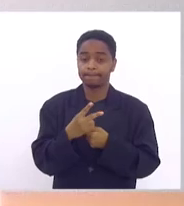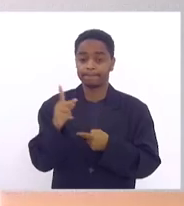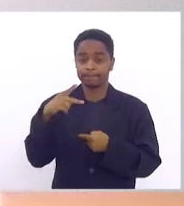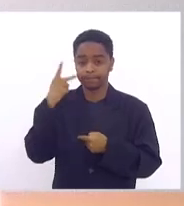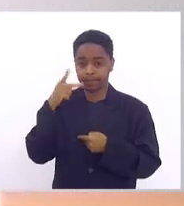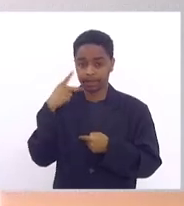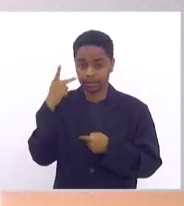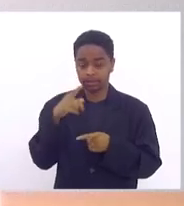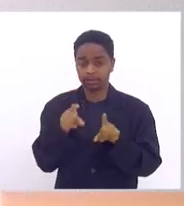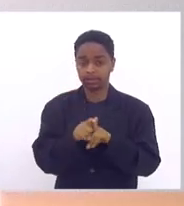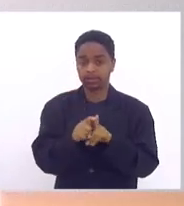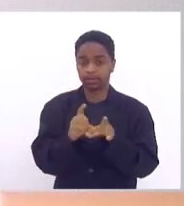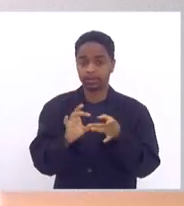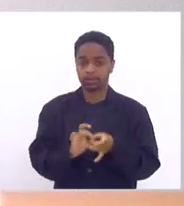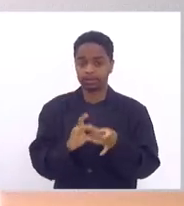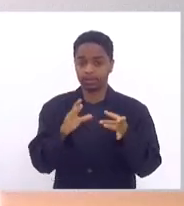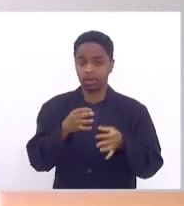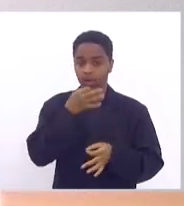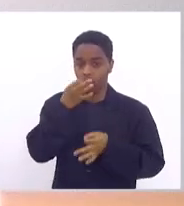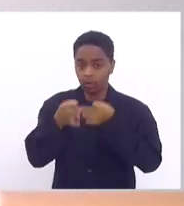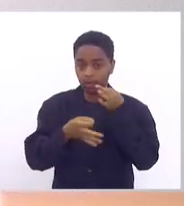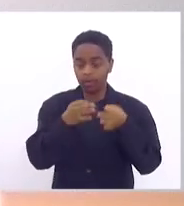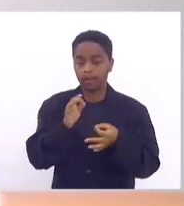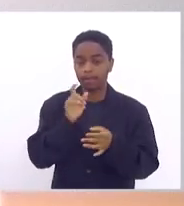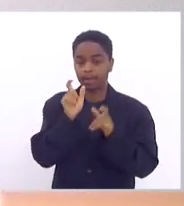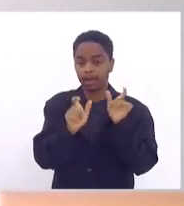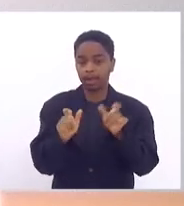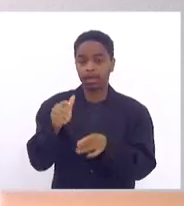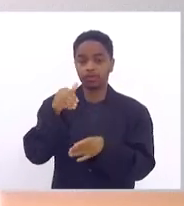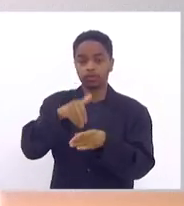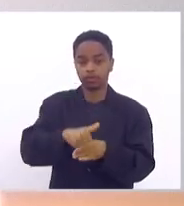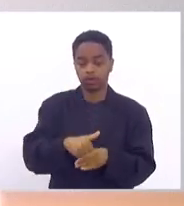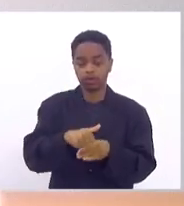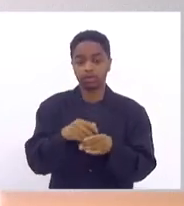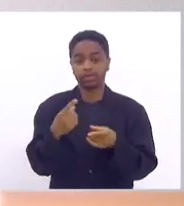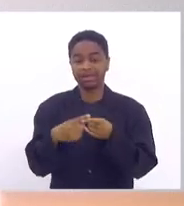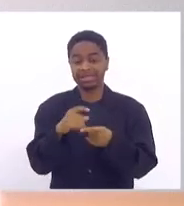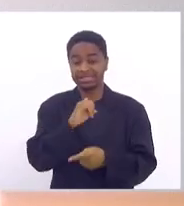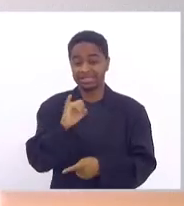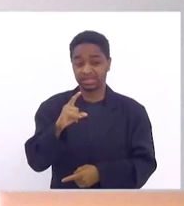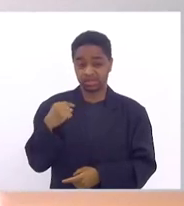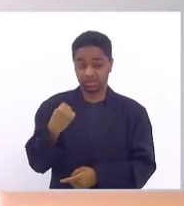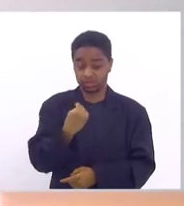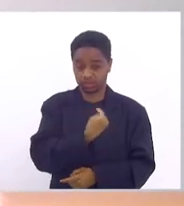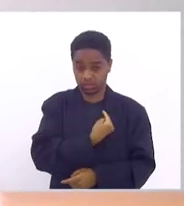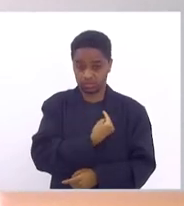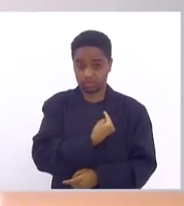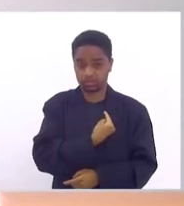liberdade para opinião palavra e voto se nós admitirmos